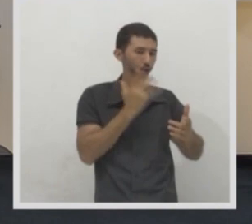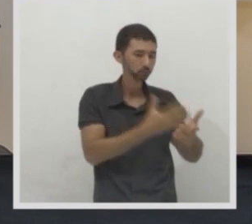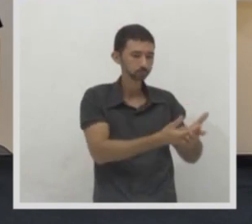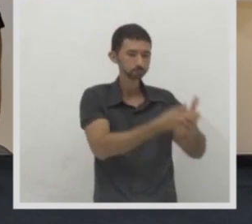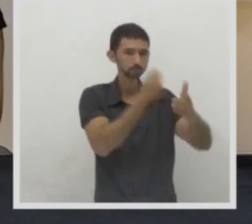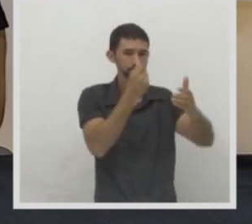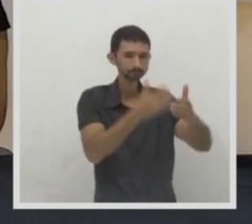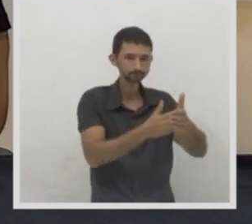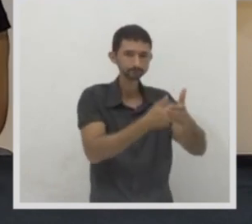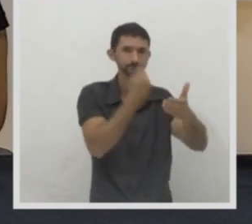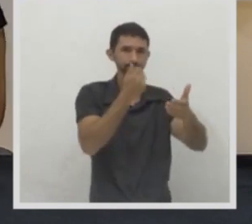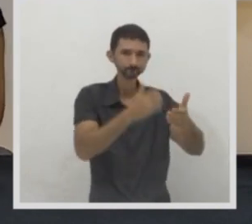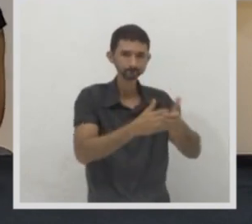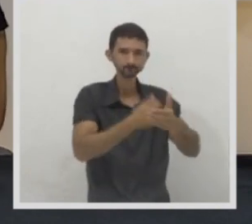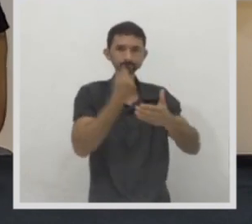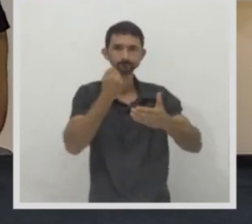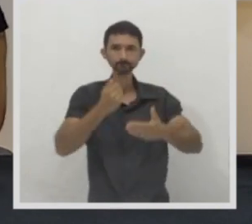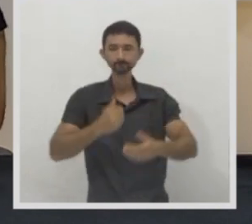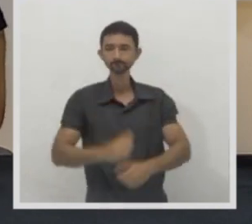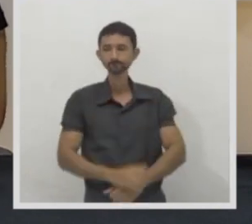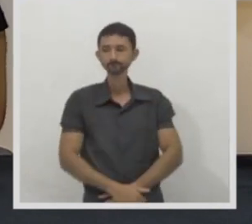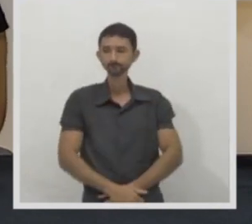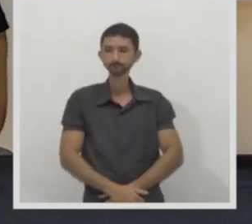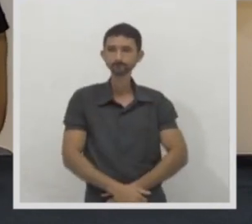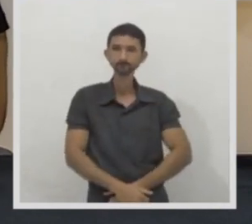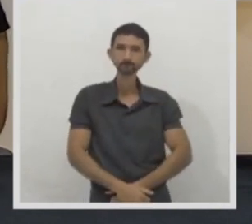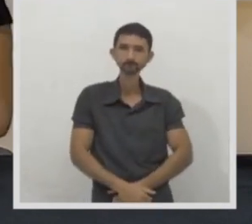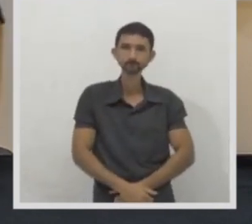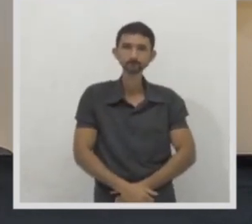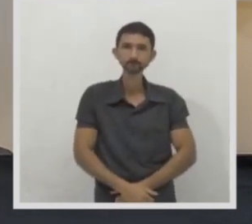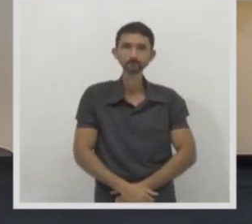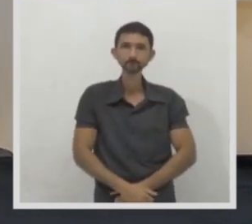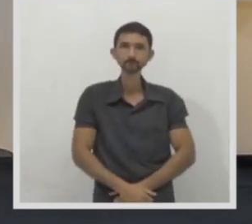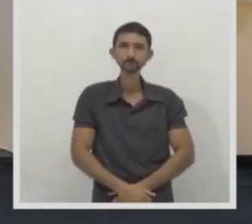né? E aqui nós temos